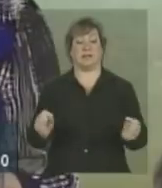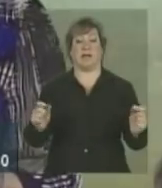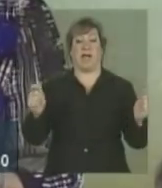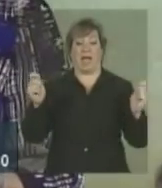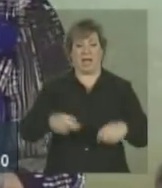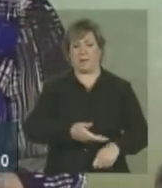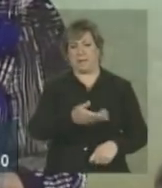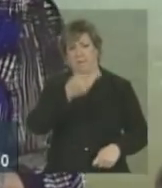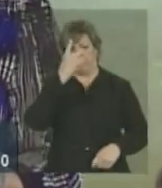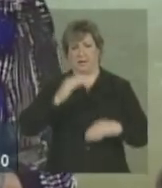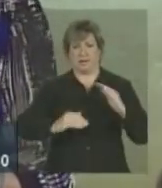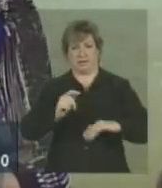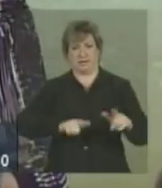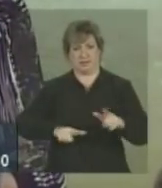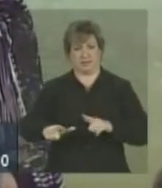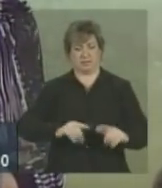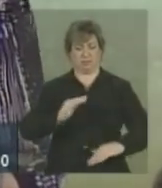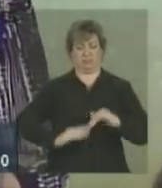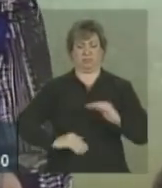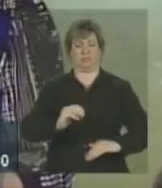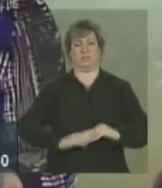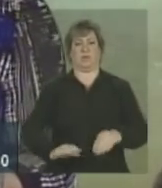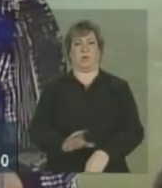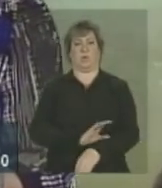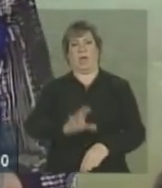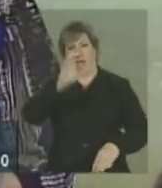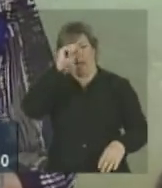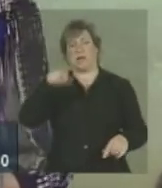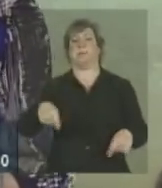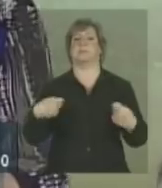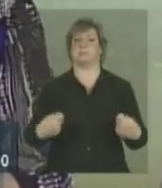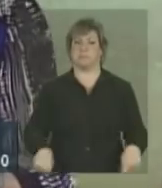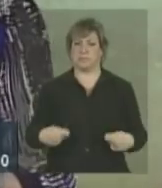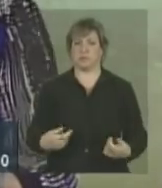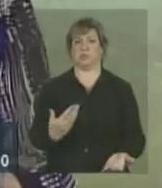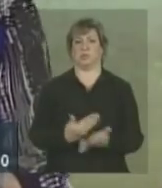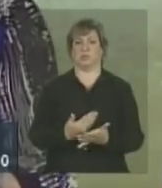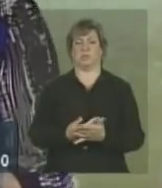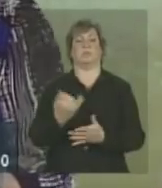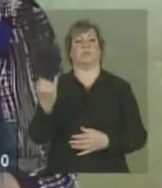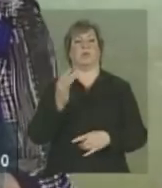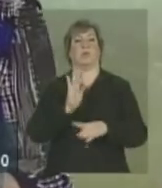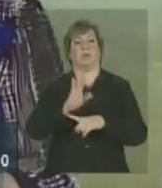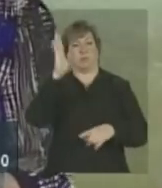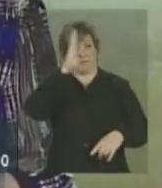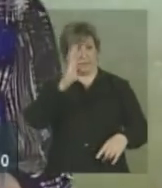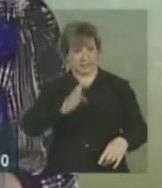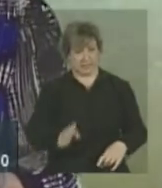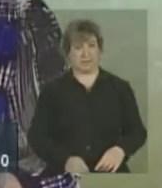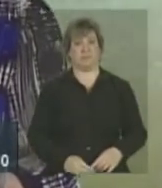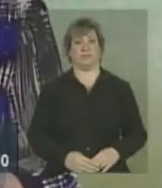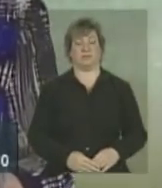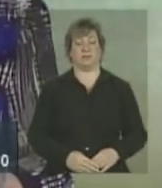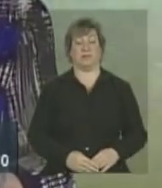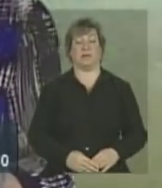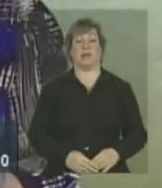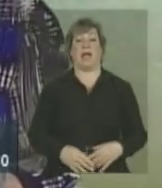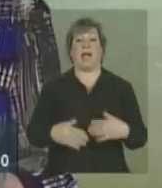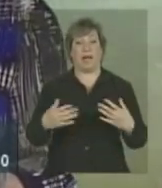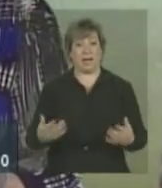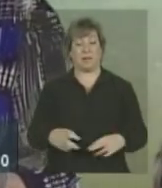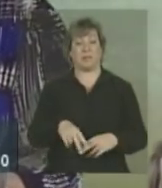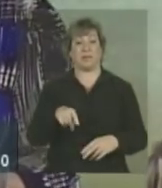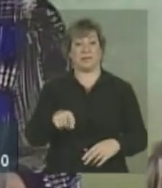capacitar o trabalhador para ter um trabalho melhor, e isso é muito importante para o Brasil. Daí porque